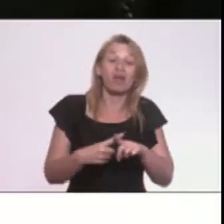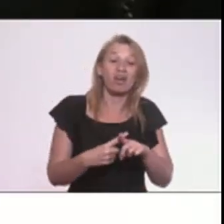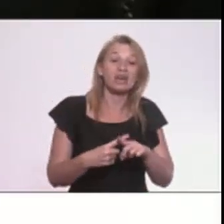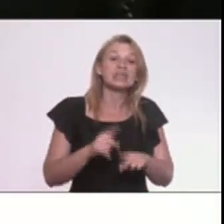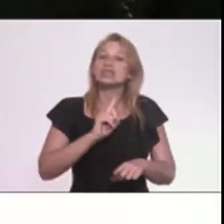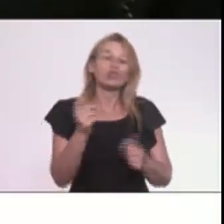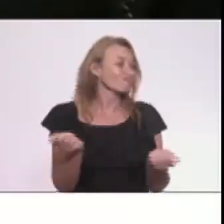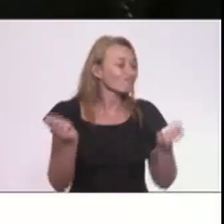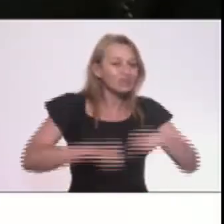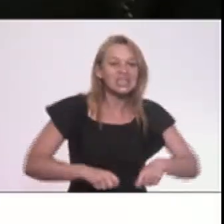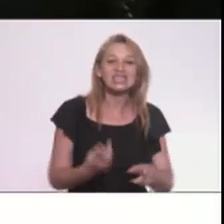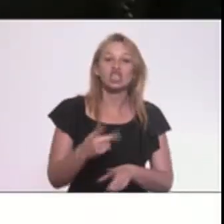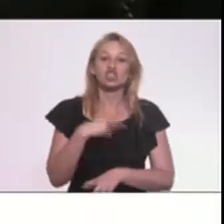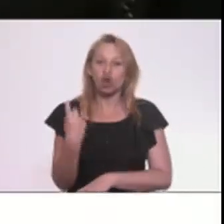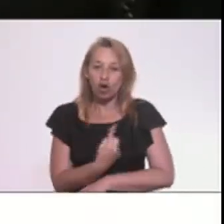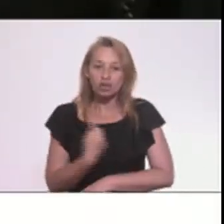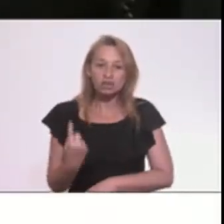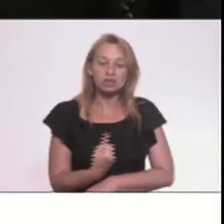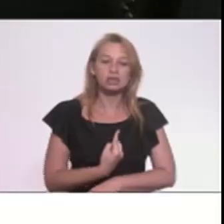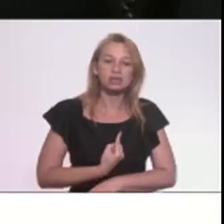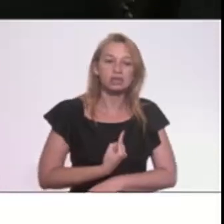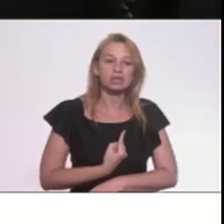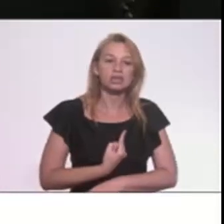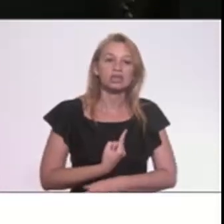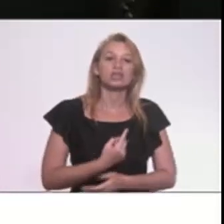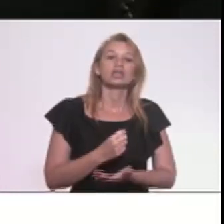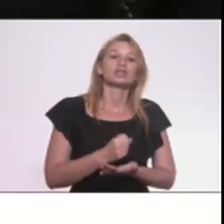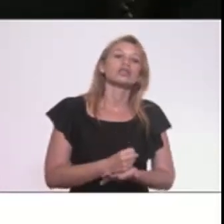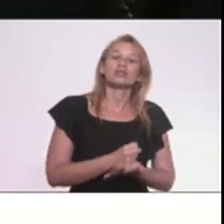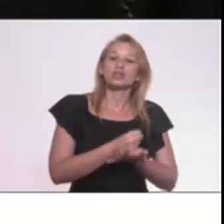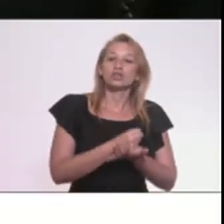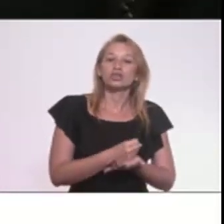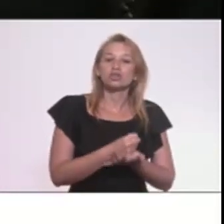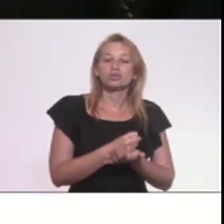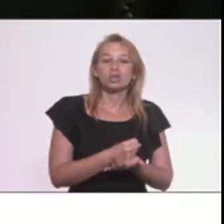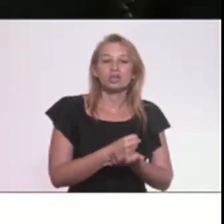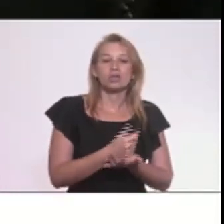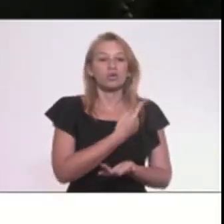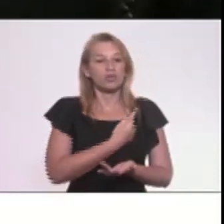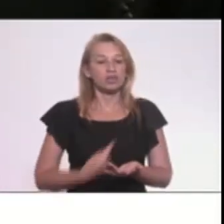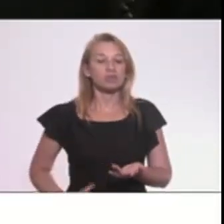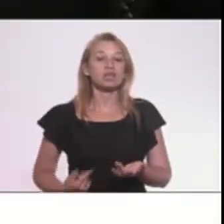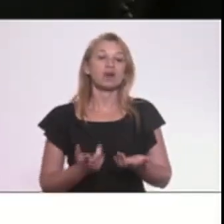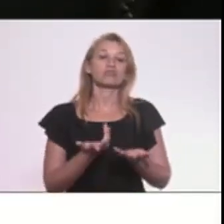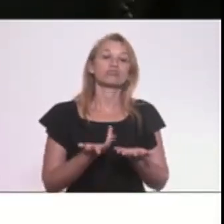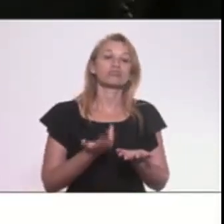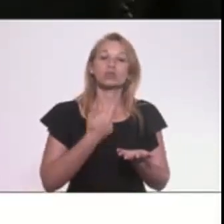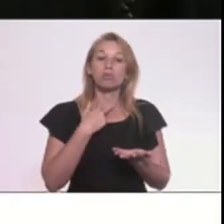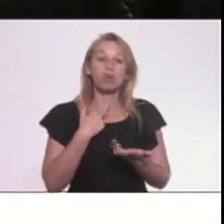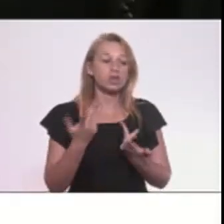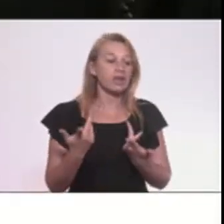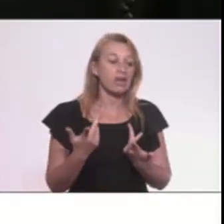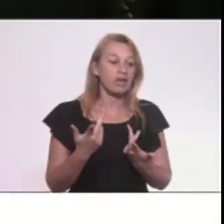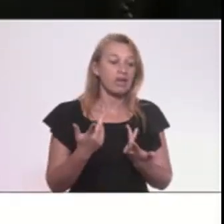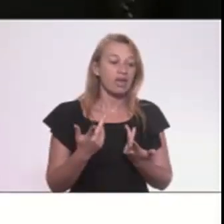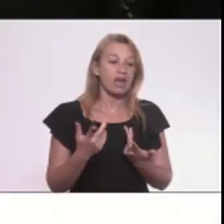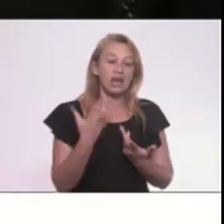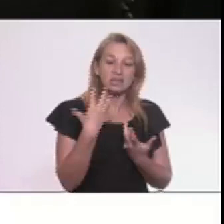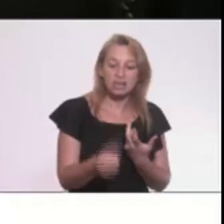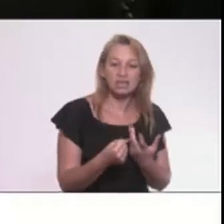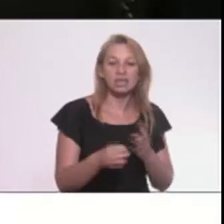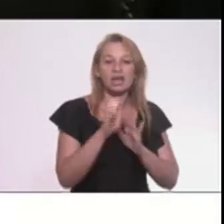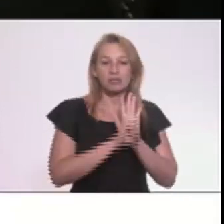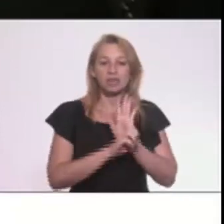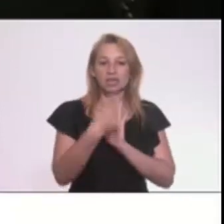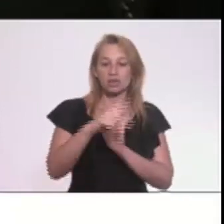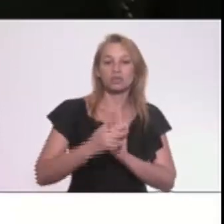não é competência nossa a questão de estruturação governamental. Então, infelizmente, a gente não pode acatar a emenda